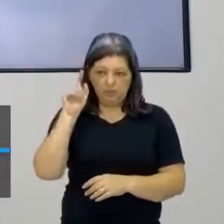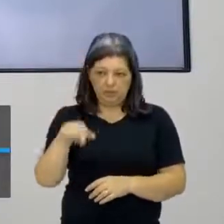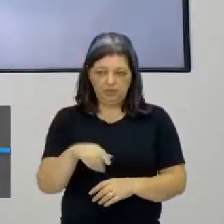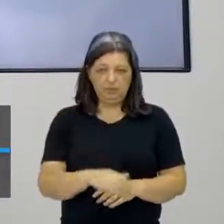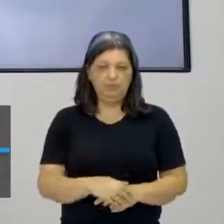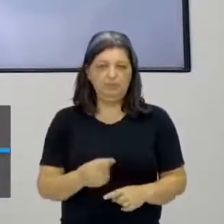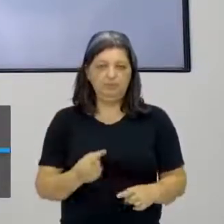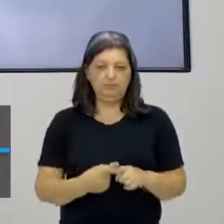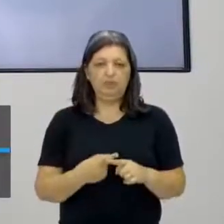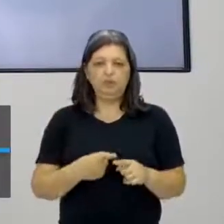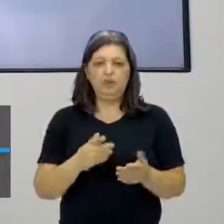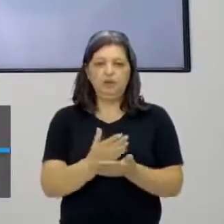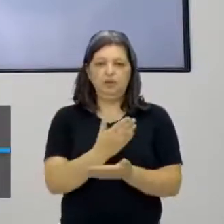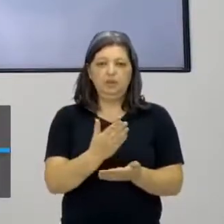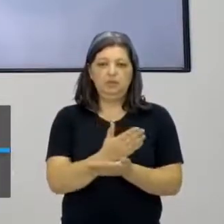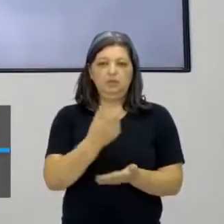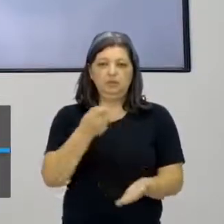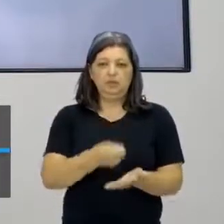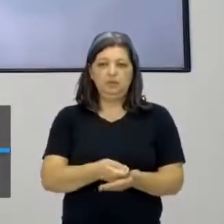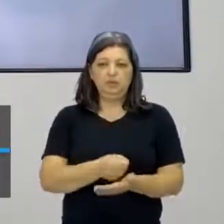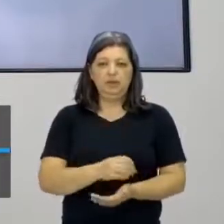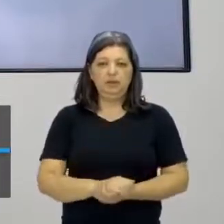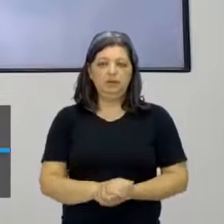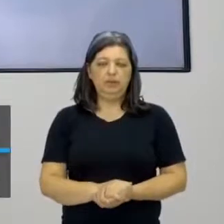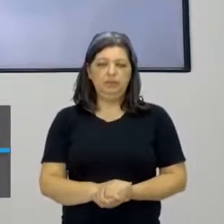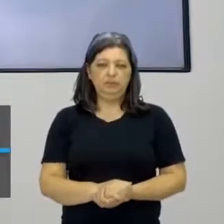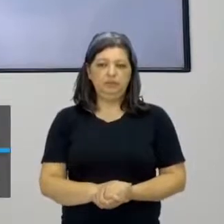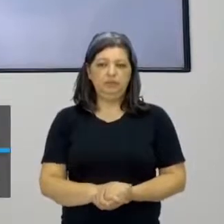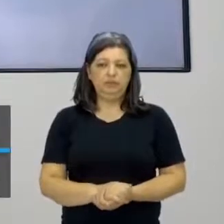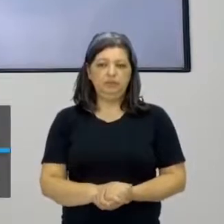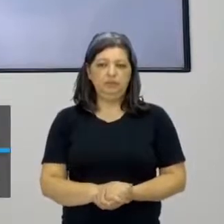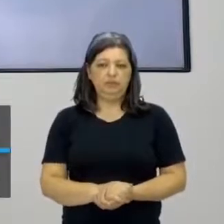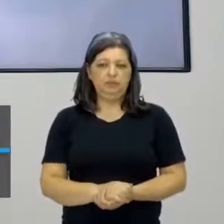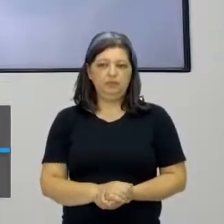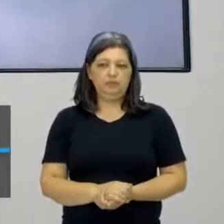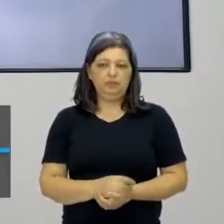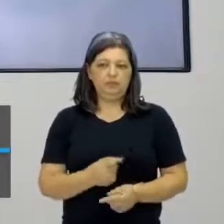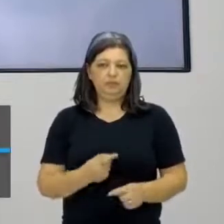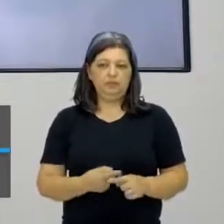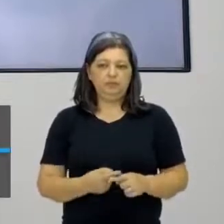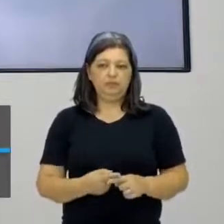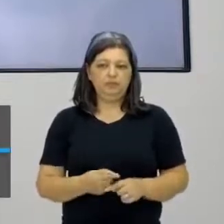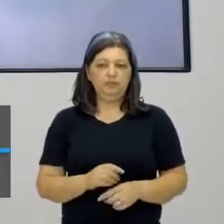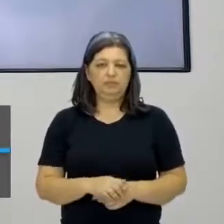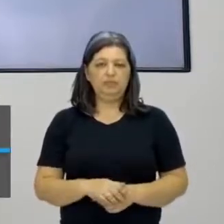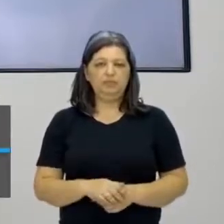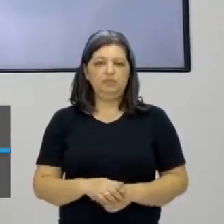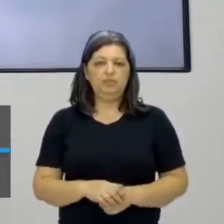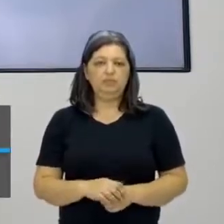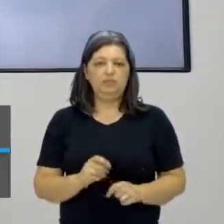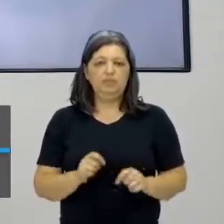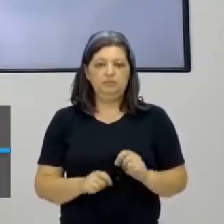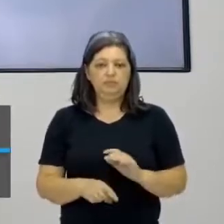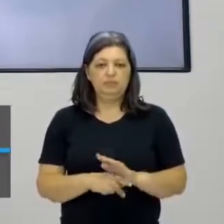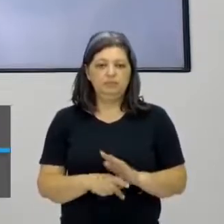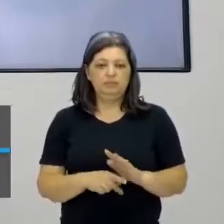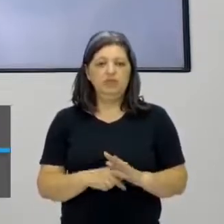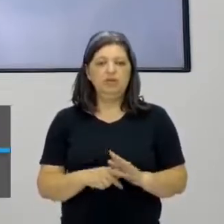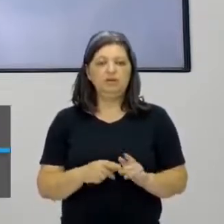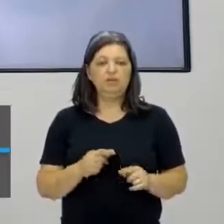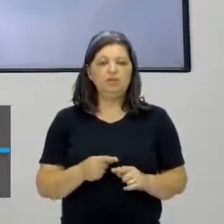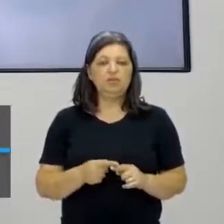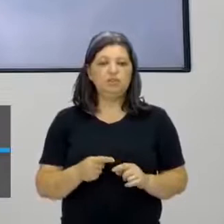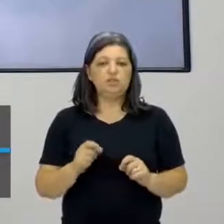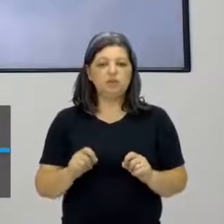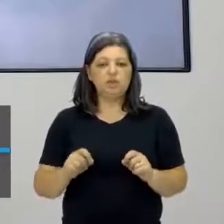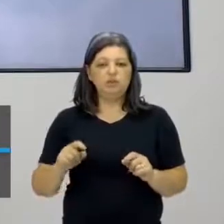livros obrigatórios, né, para quem quer fazer o vestibular. E nós vamos ajudar você a entrar. A USP já tem mais